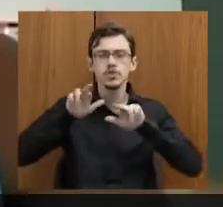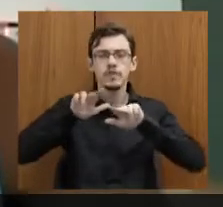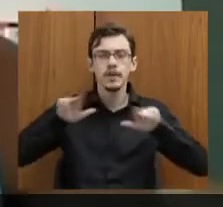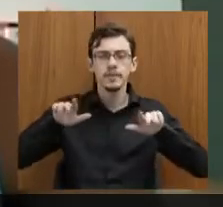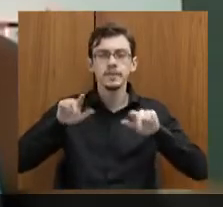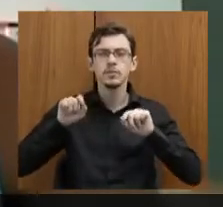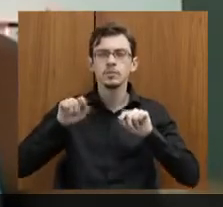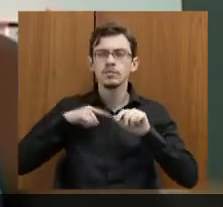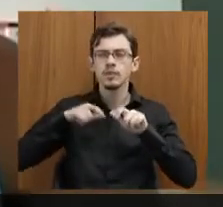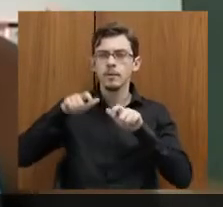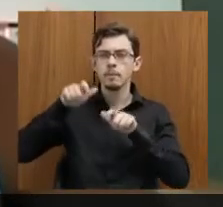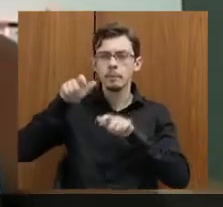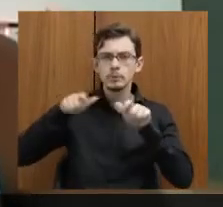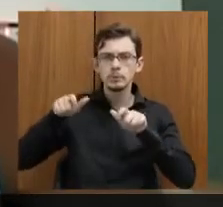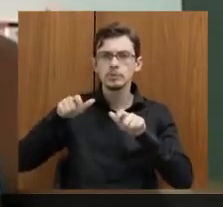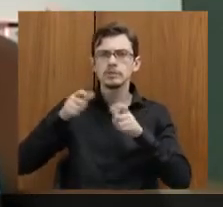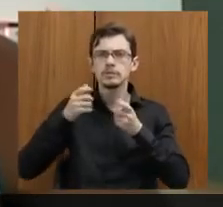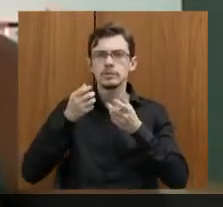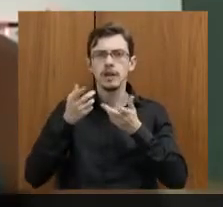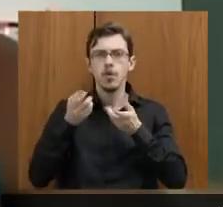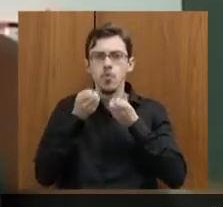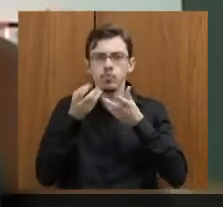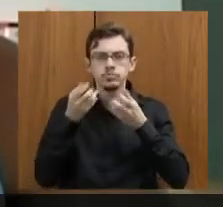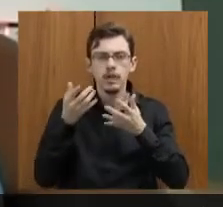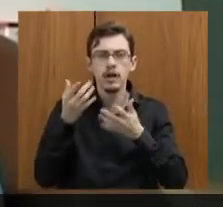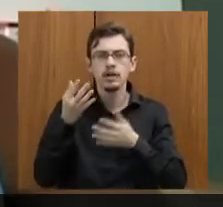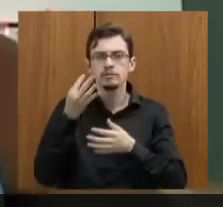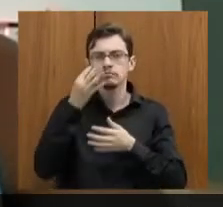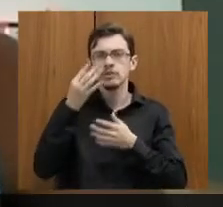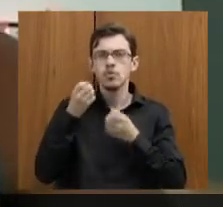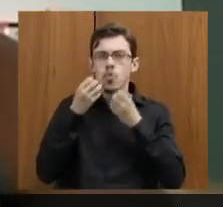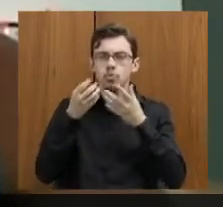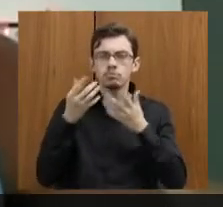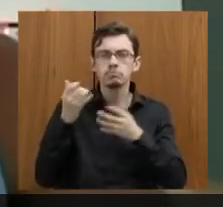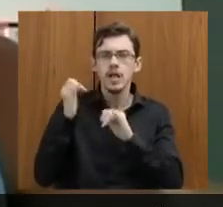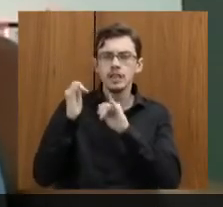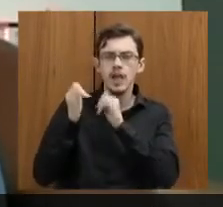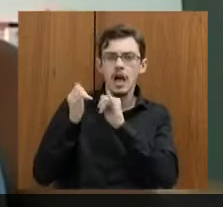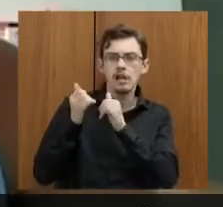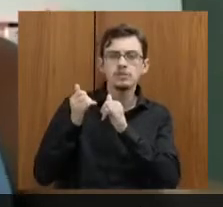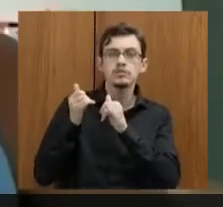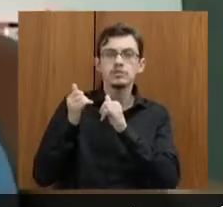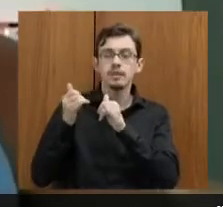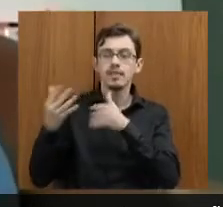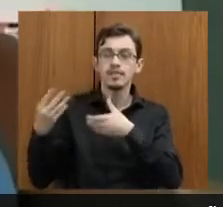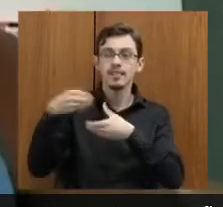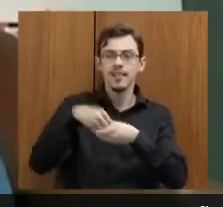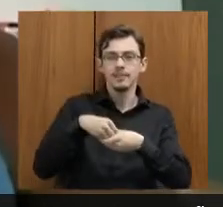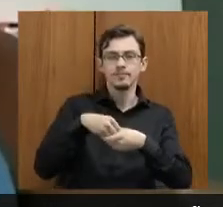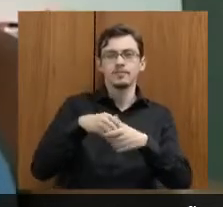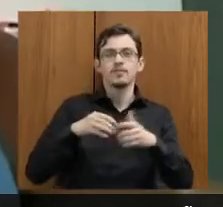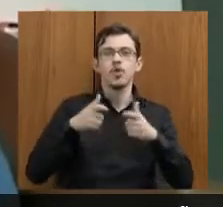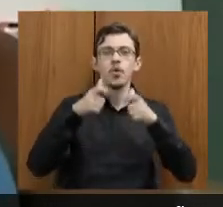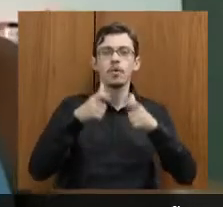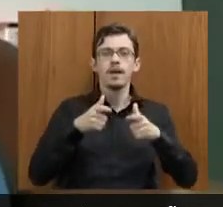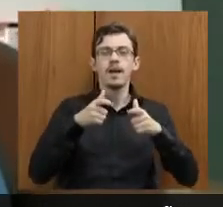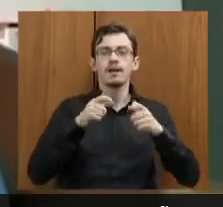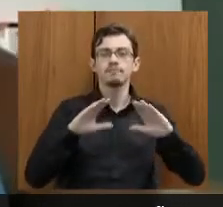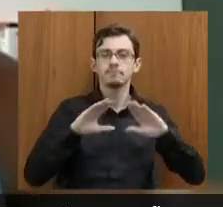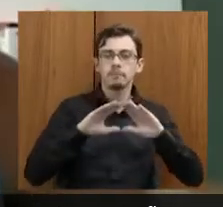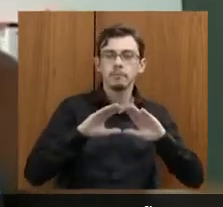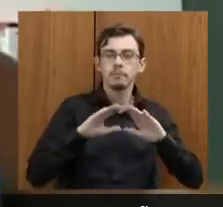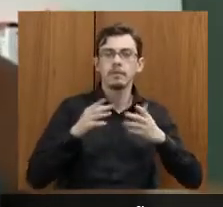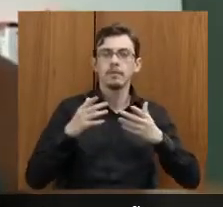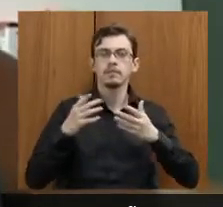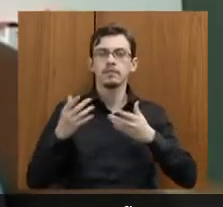narrativas e discursos experiências realidade contra-hegemônicas para esses espaços de poder não apenas um